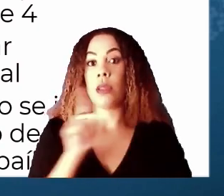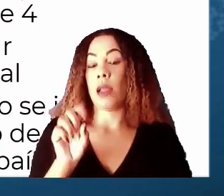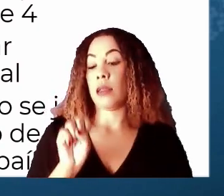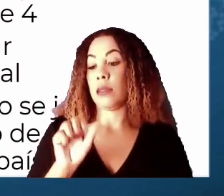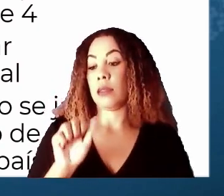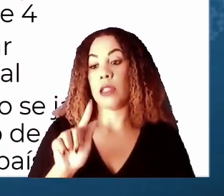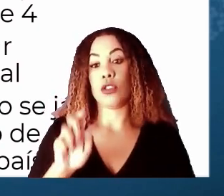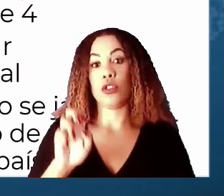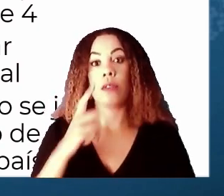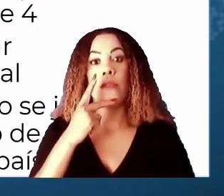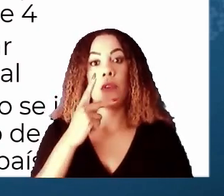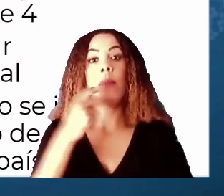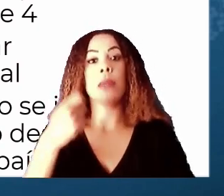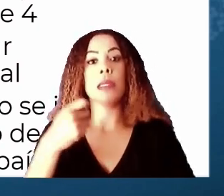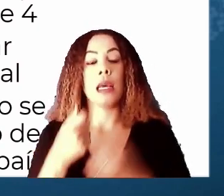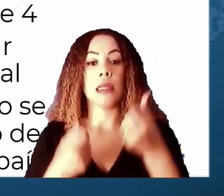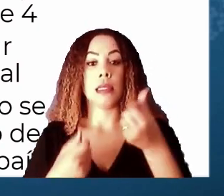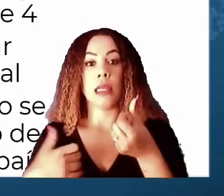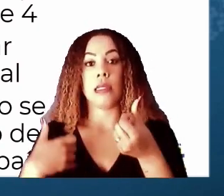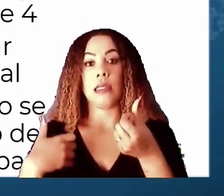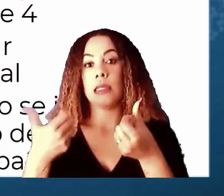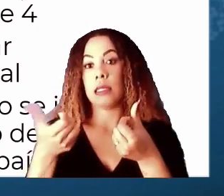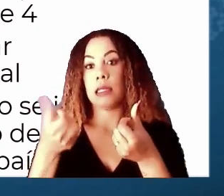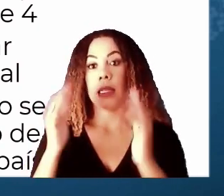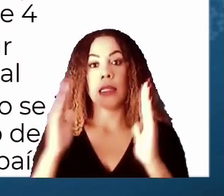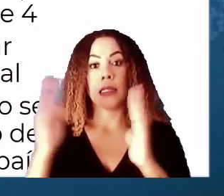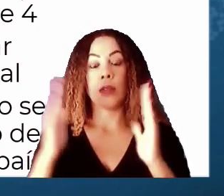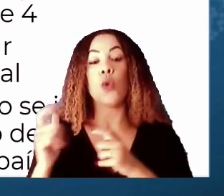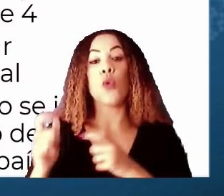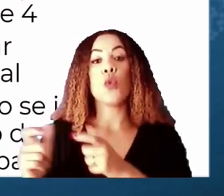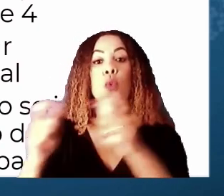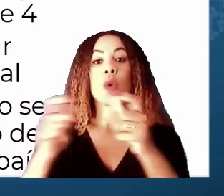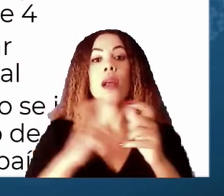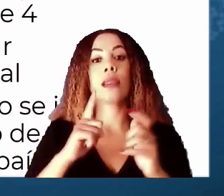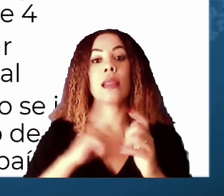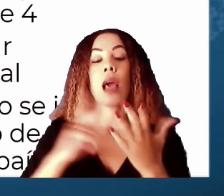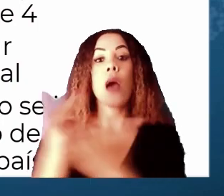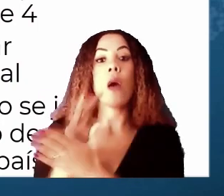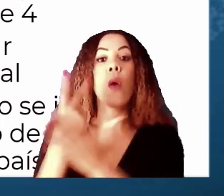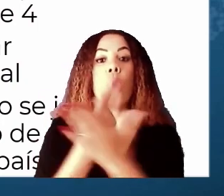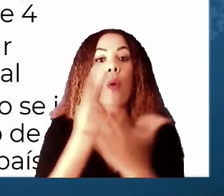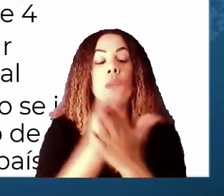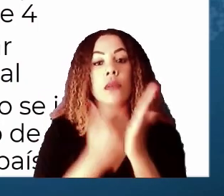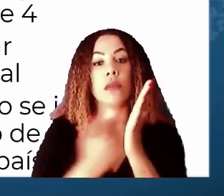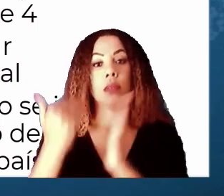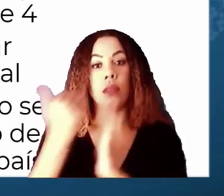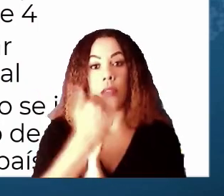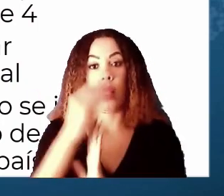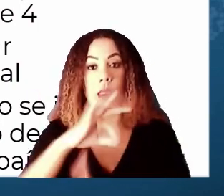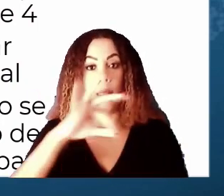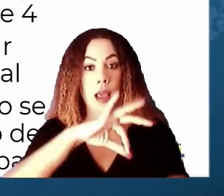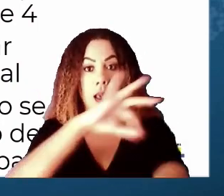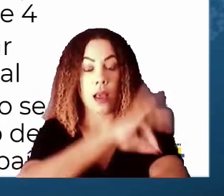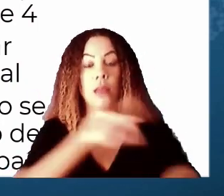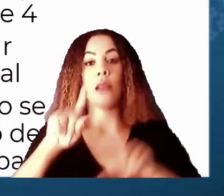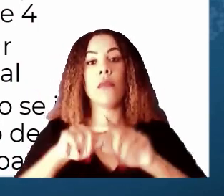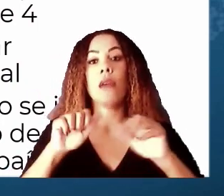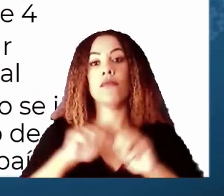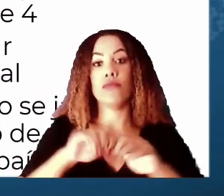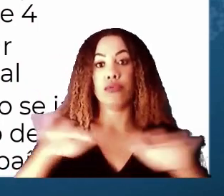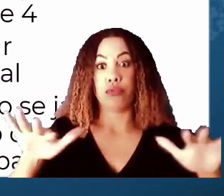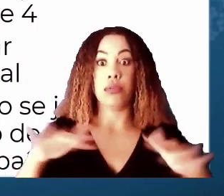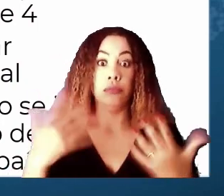6 a 16 anos em locais com elevada carga da dengue e elevada intensidade da transmissão, ou seja, nós. Então,